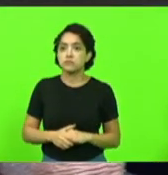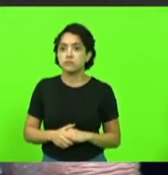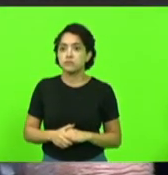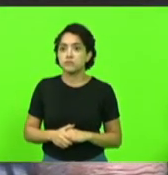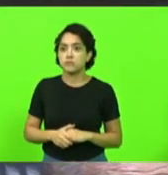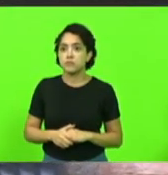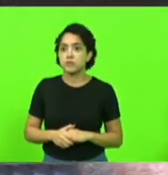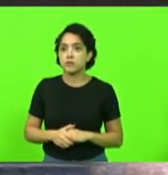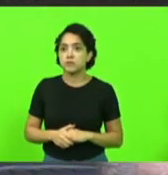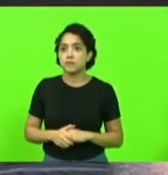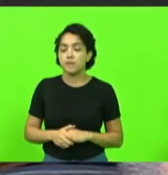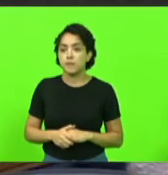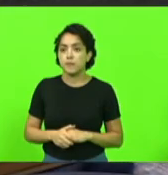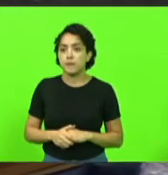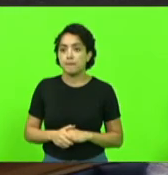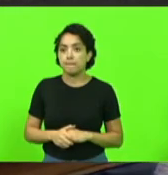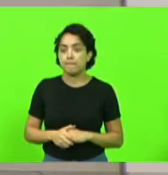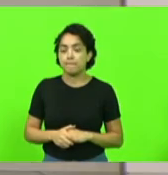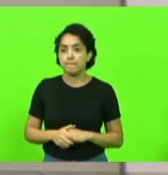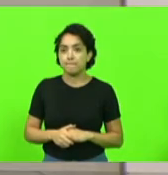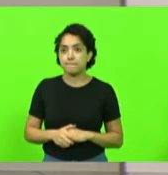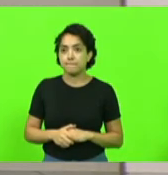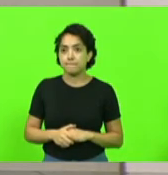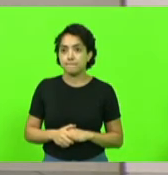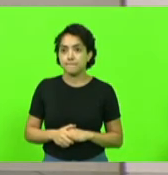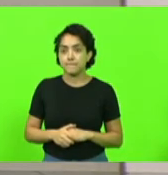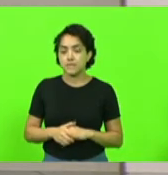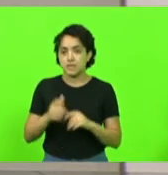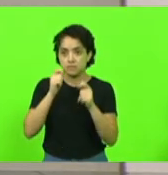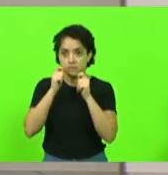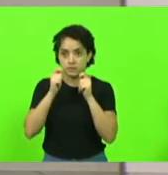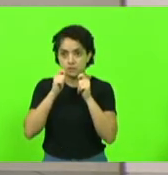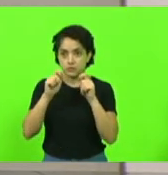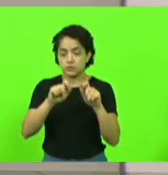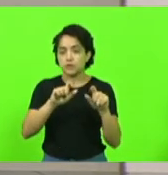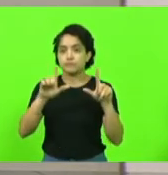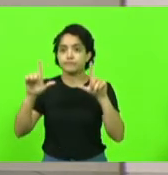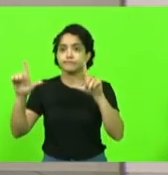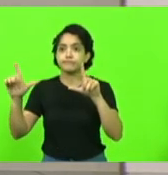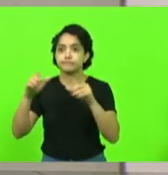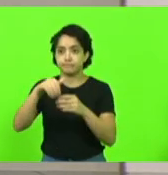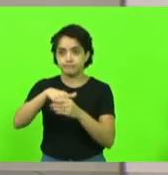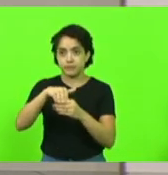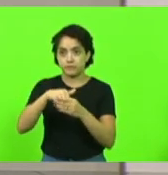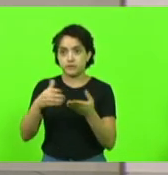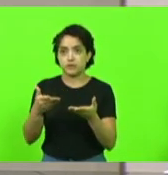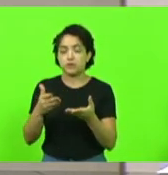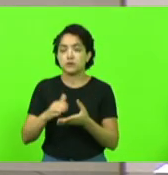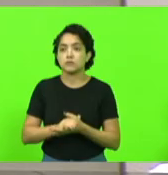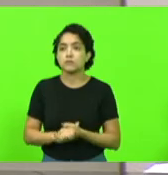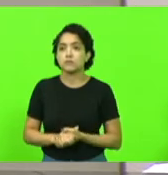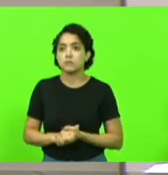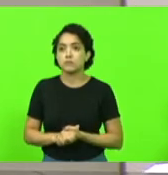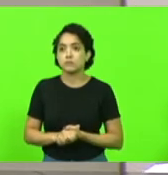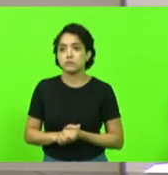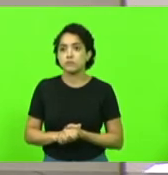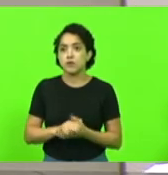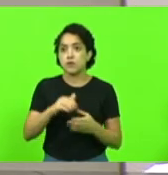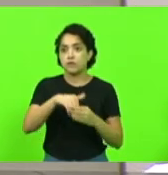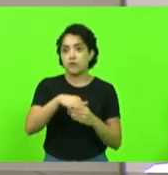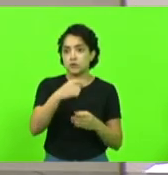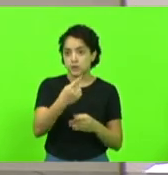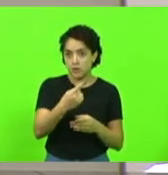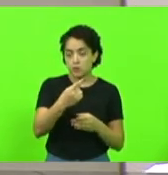teremos orientação de voto? Sim. Peço assessoria que abra o painel para que os senhores e senhoras deputados possam exercer seu direito de voto. Quem vota um, vota a